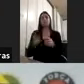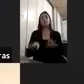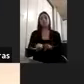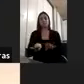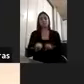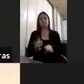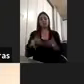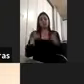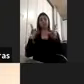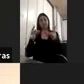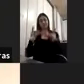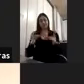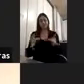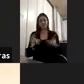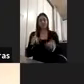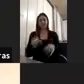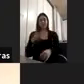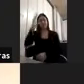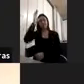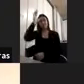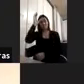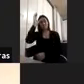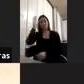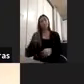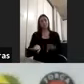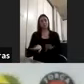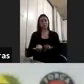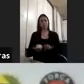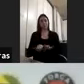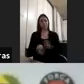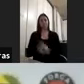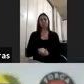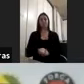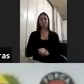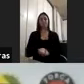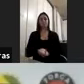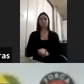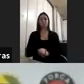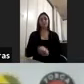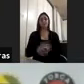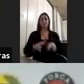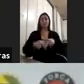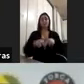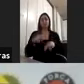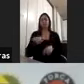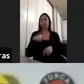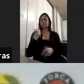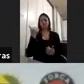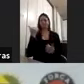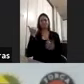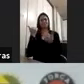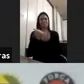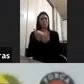Então, sintam-se fortalecidos, sabe? Porque eu sei que é uma luta dura, difícil, mas, assim, ela é